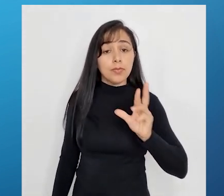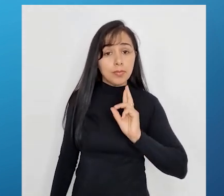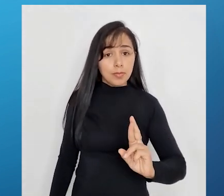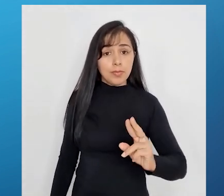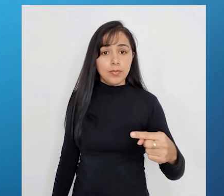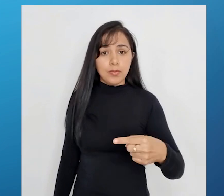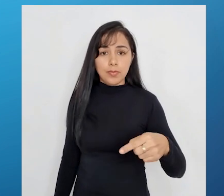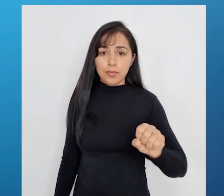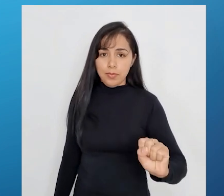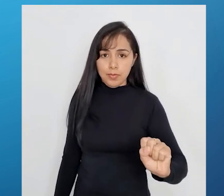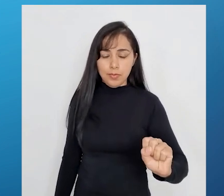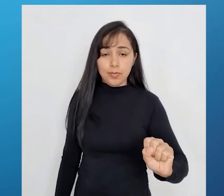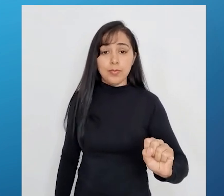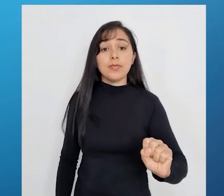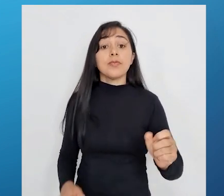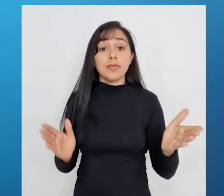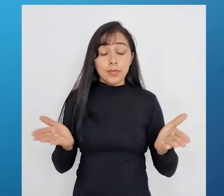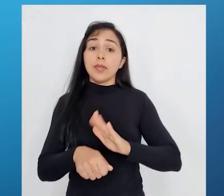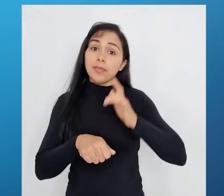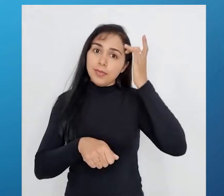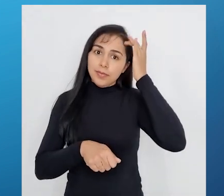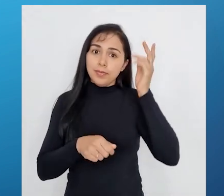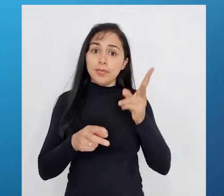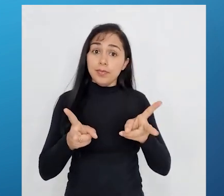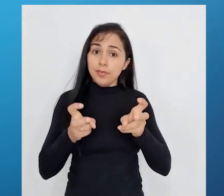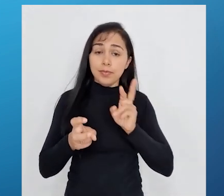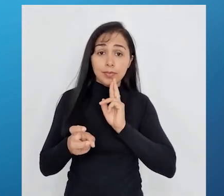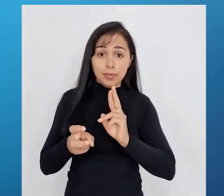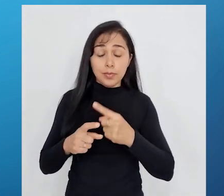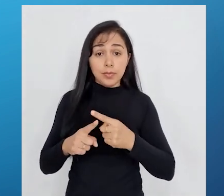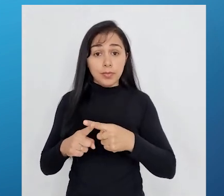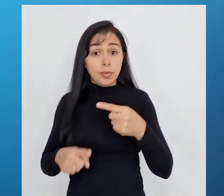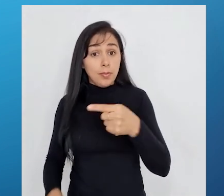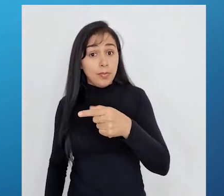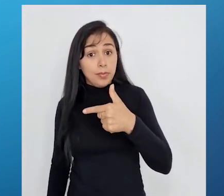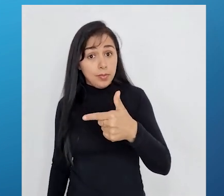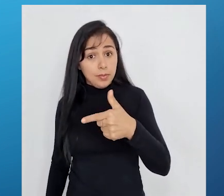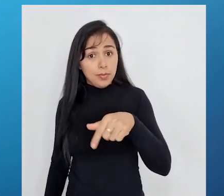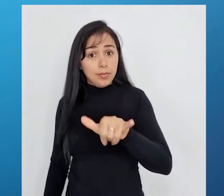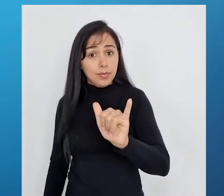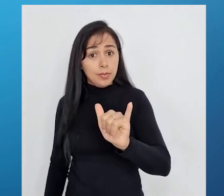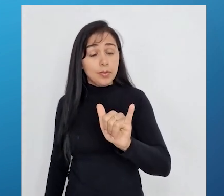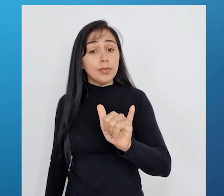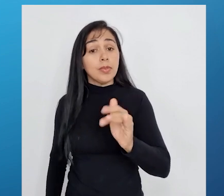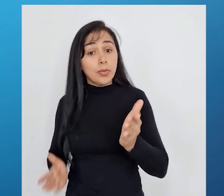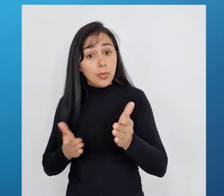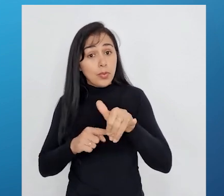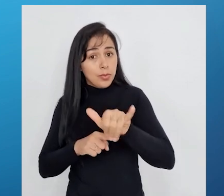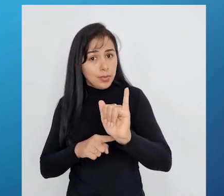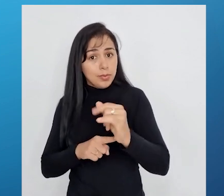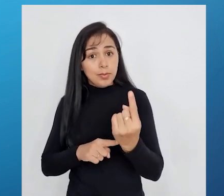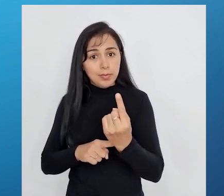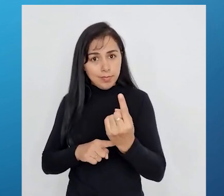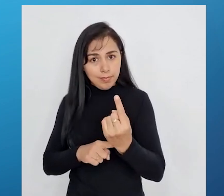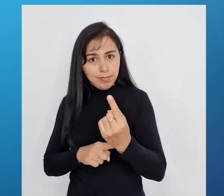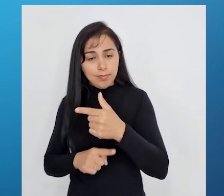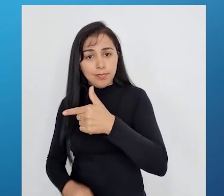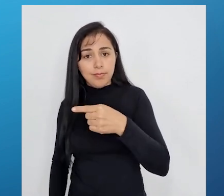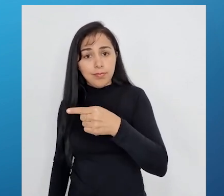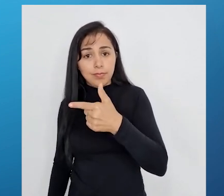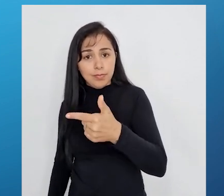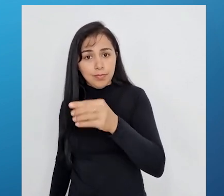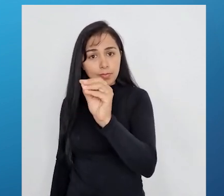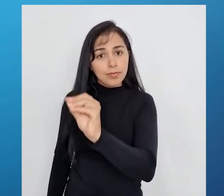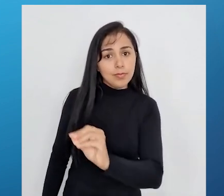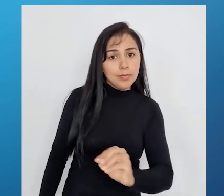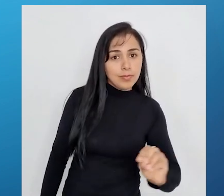E agora ficou fácil eu ver que o valor de y vai ser igual a 4. Porque